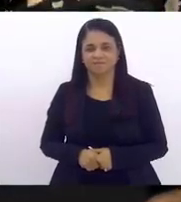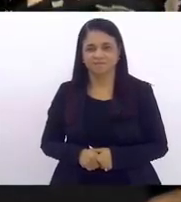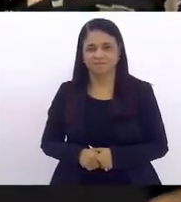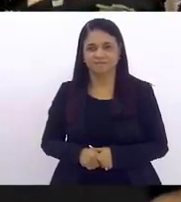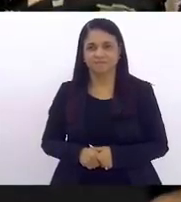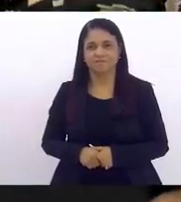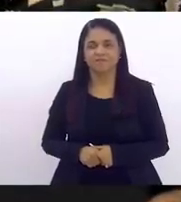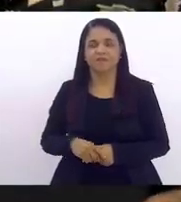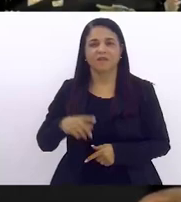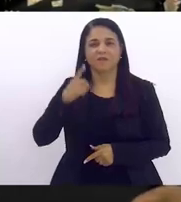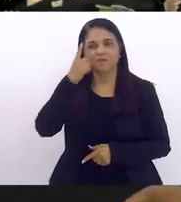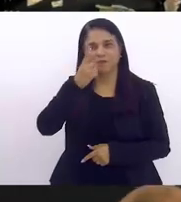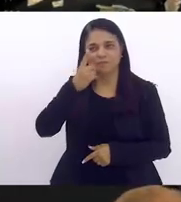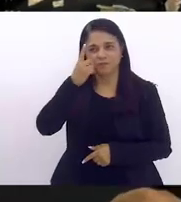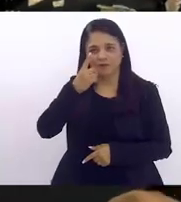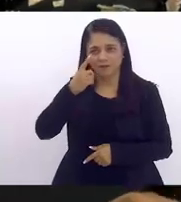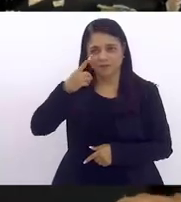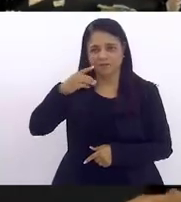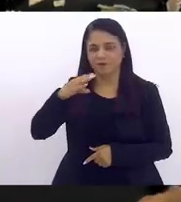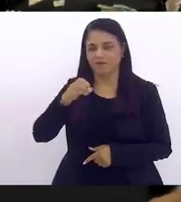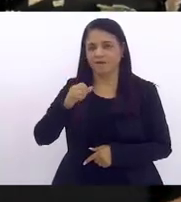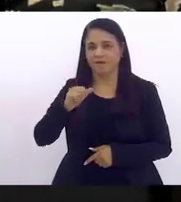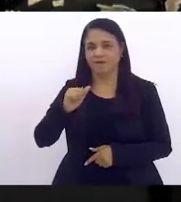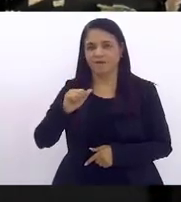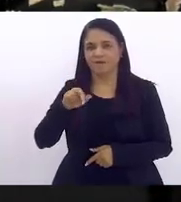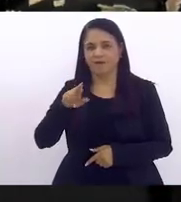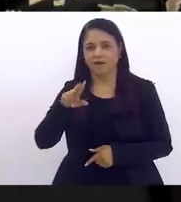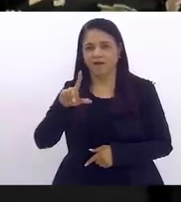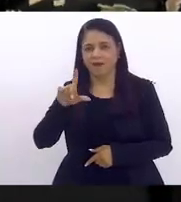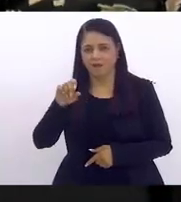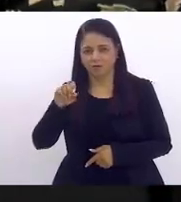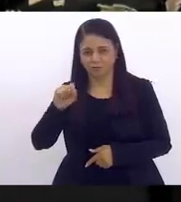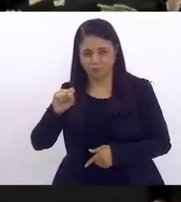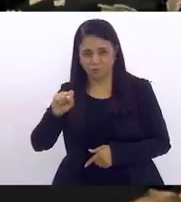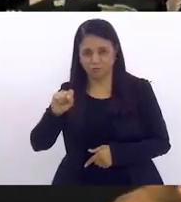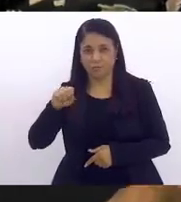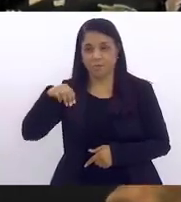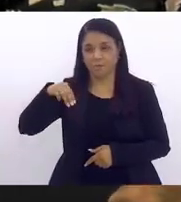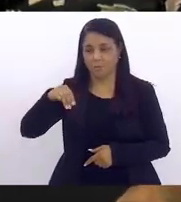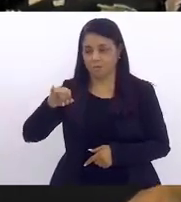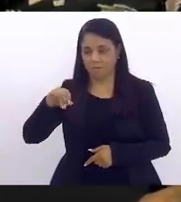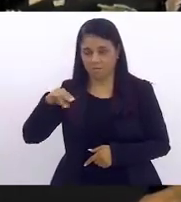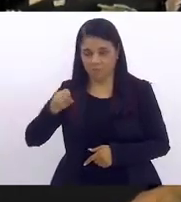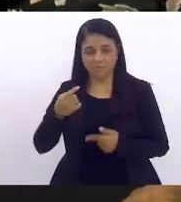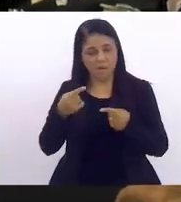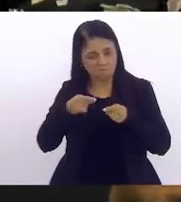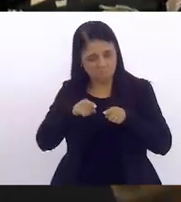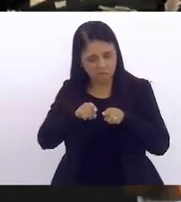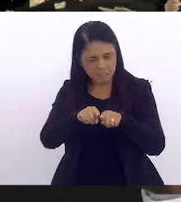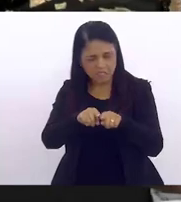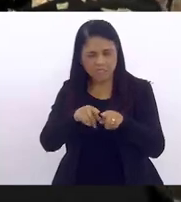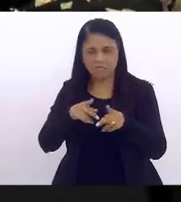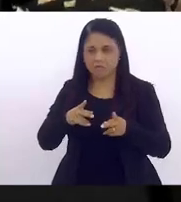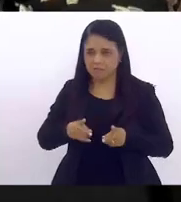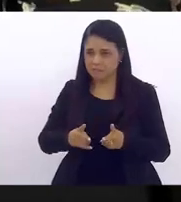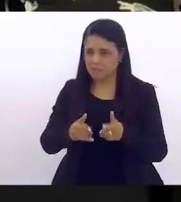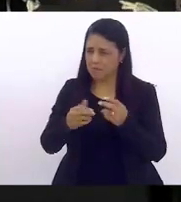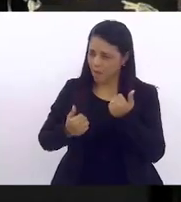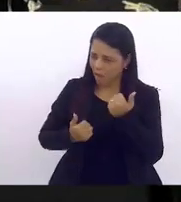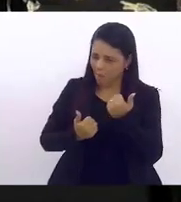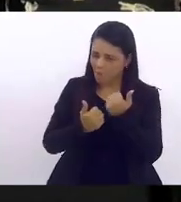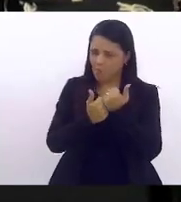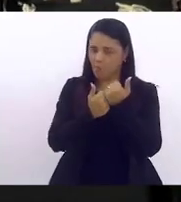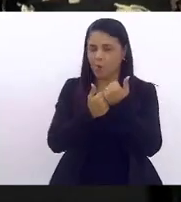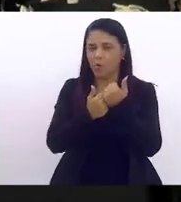E para o deputado Carlos Vinck, guardei o melhor para o final, não só pela parceria de sempre, todo o apoio que você sempre deu para a